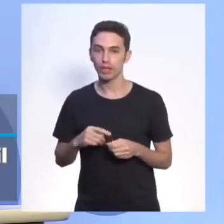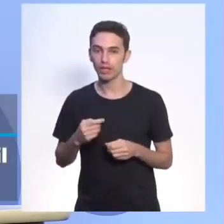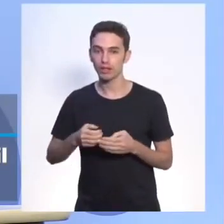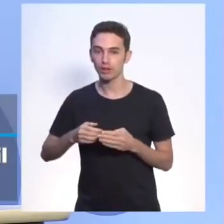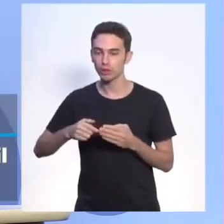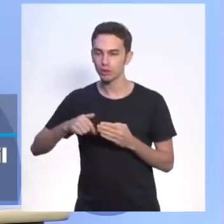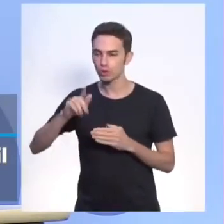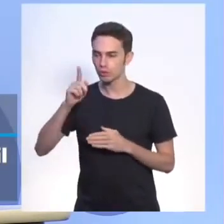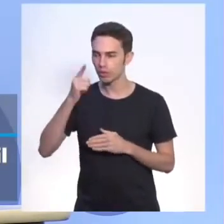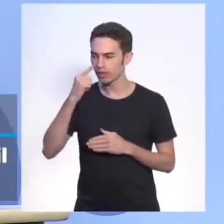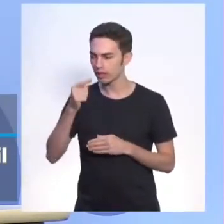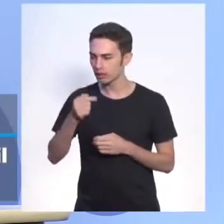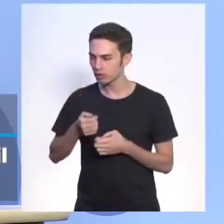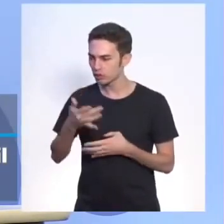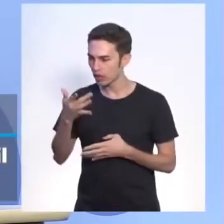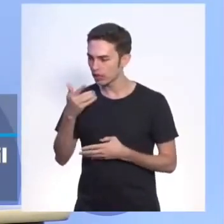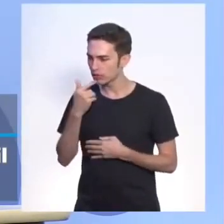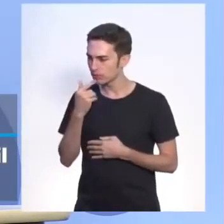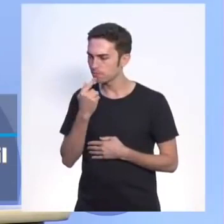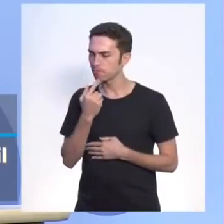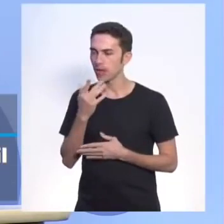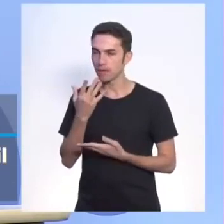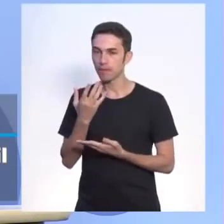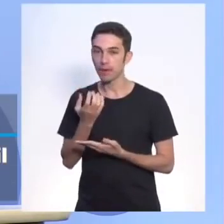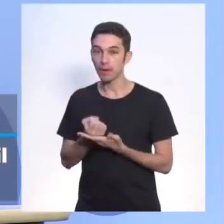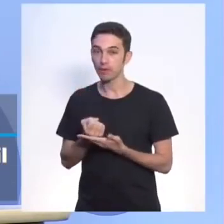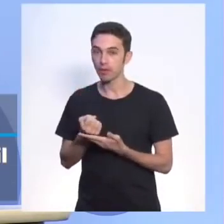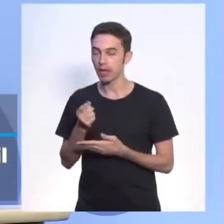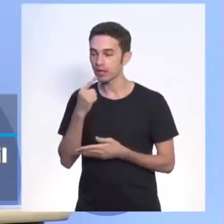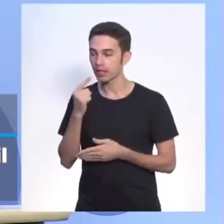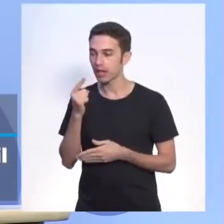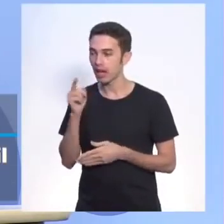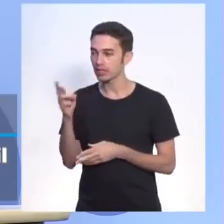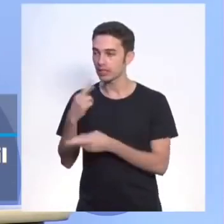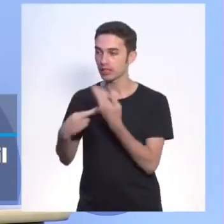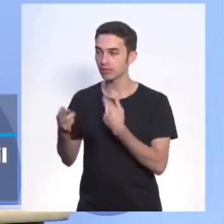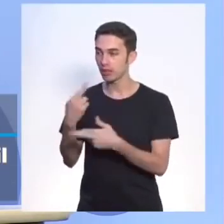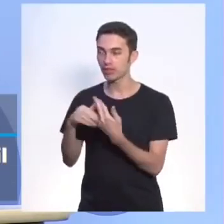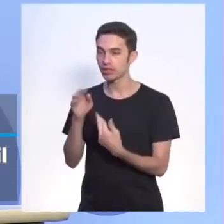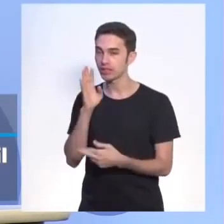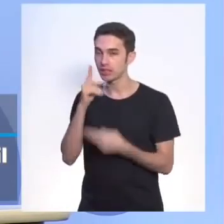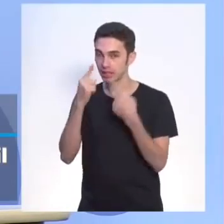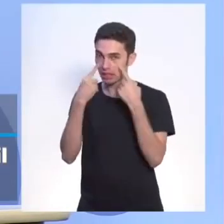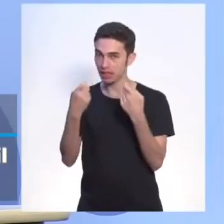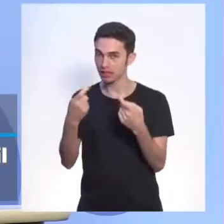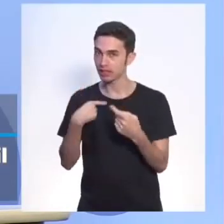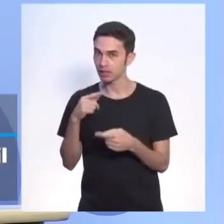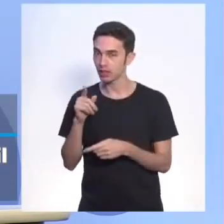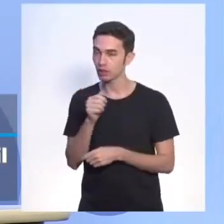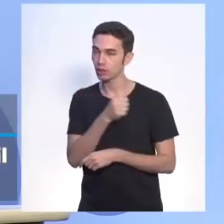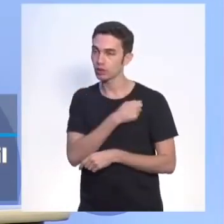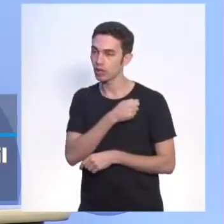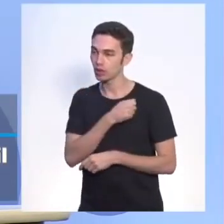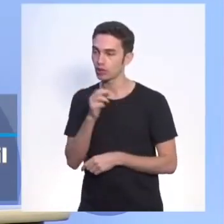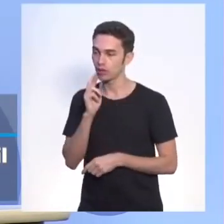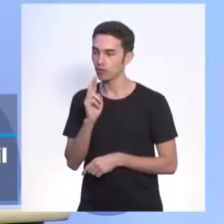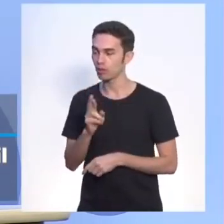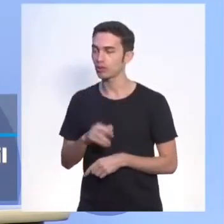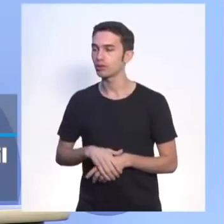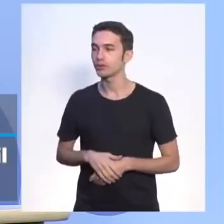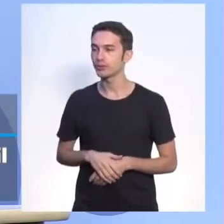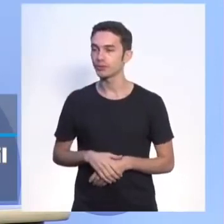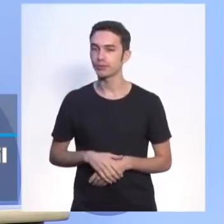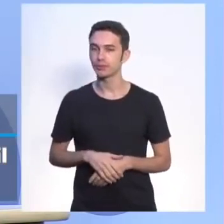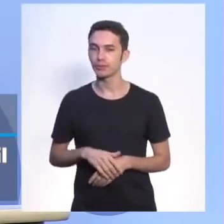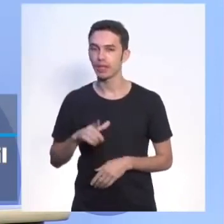subir aqui no chat e vamos pegar algumas respostas interessantes que os estudantes estão colocando. Vamos lá? Agora